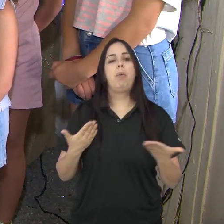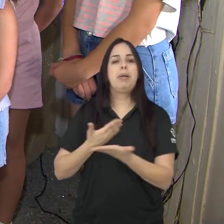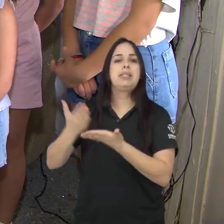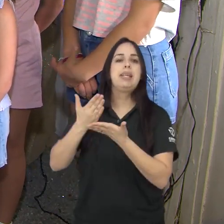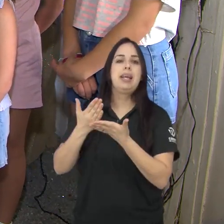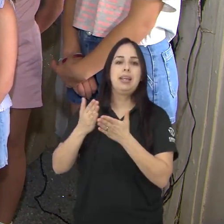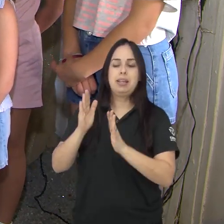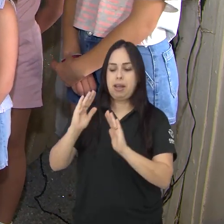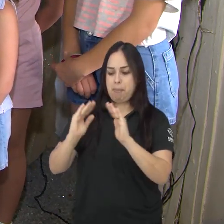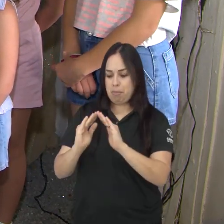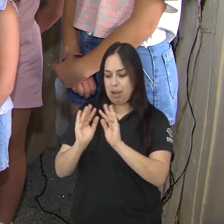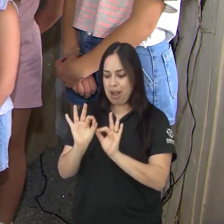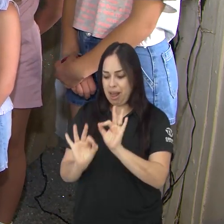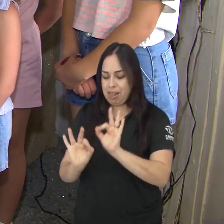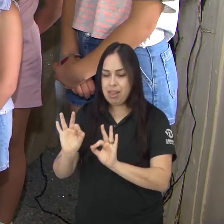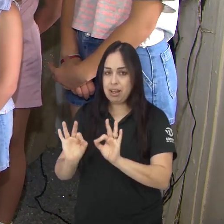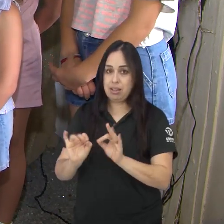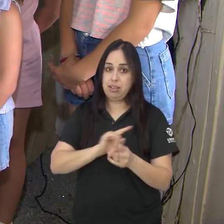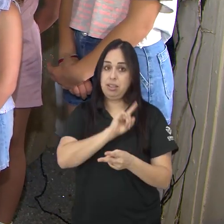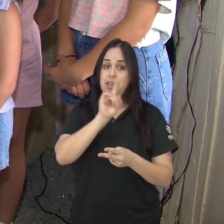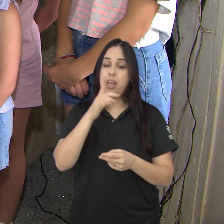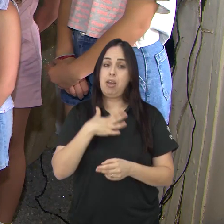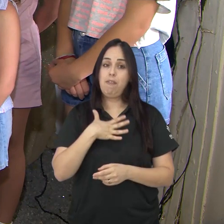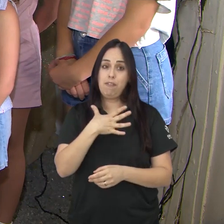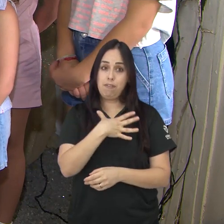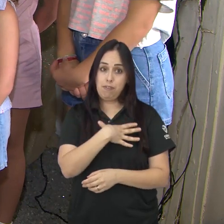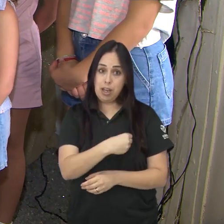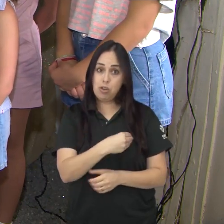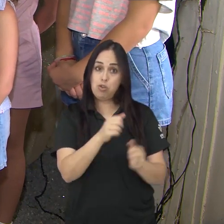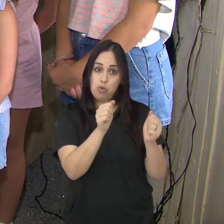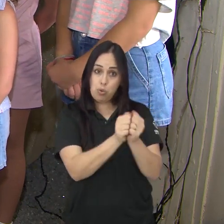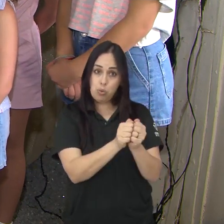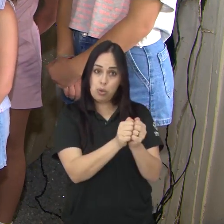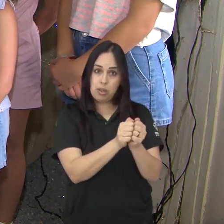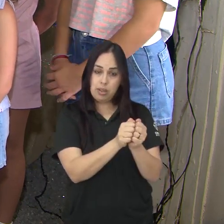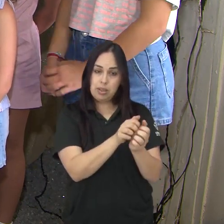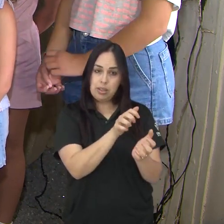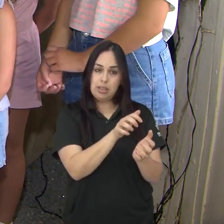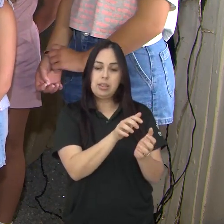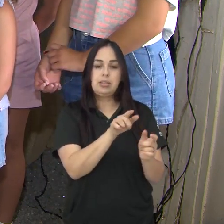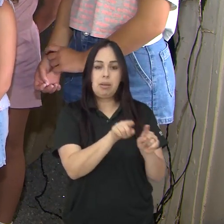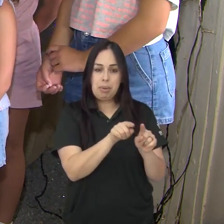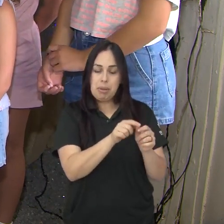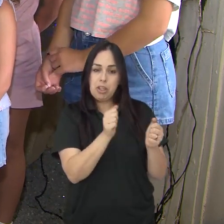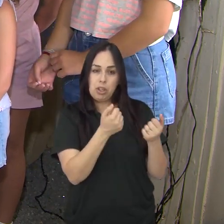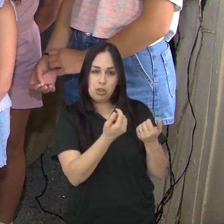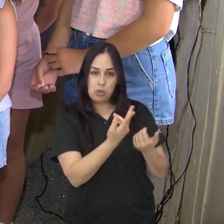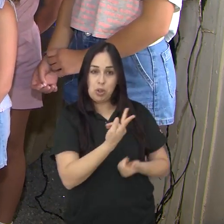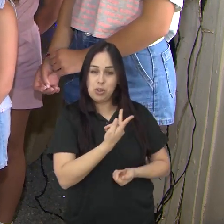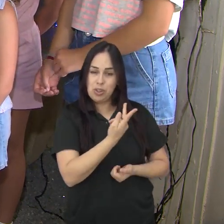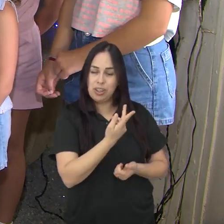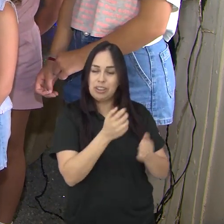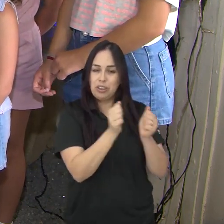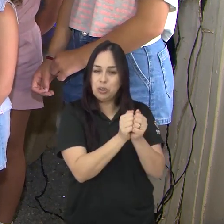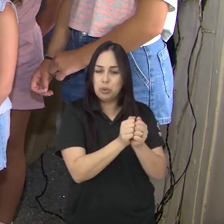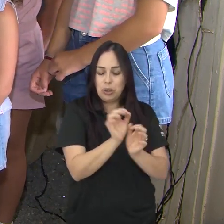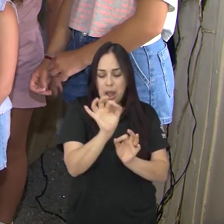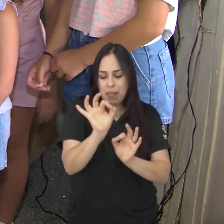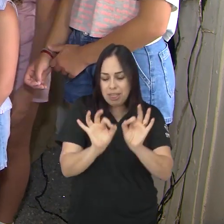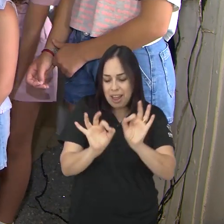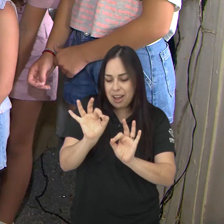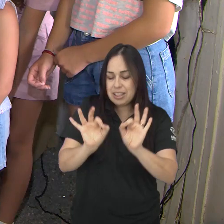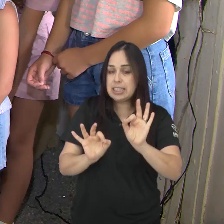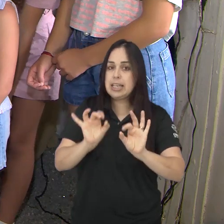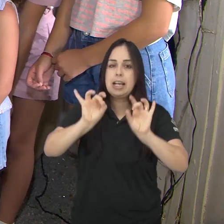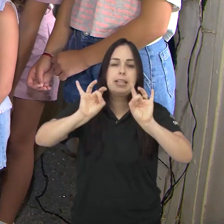presépio na minha casa. Tive meus filhos já um pouco mais tarde e agora com eles a gente também monta